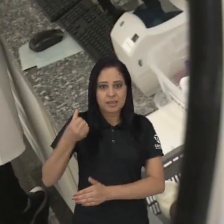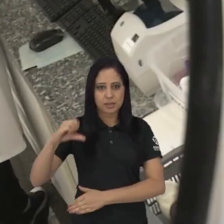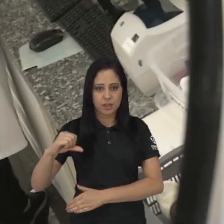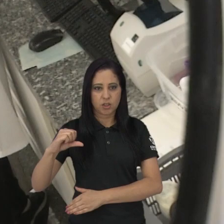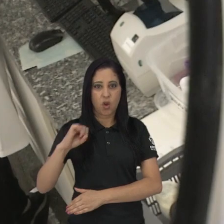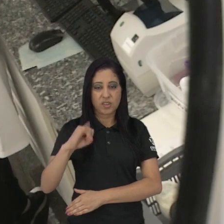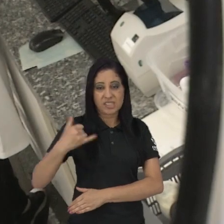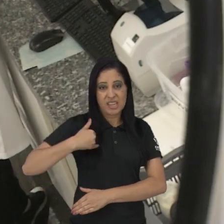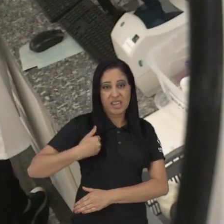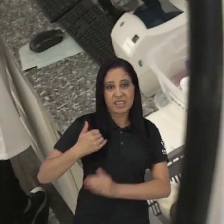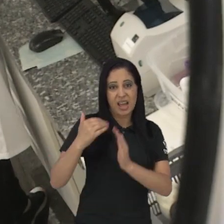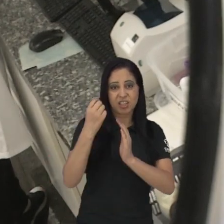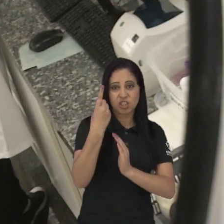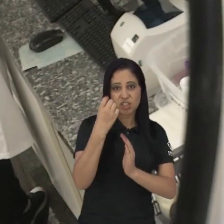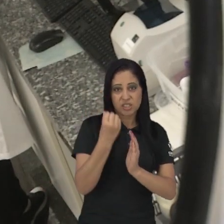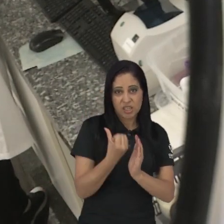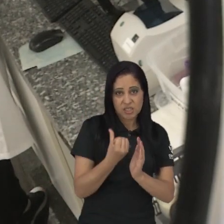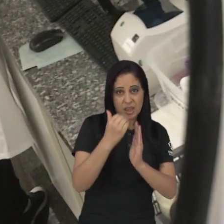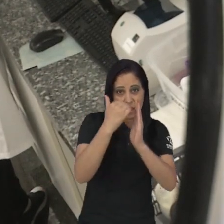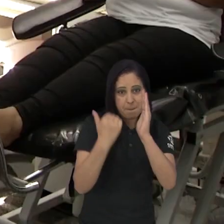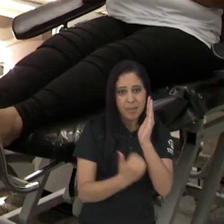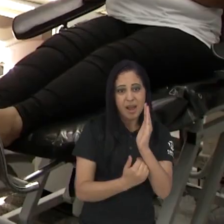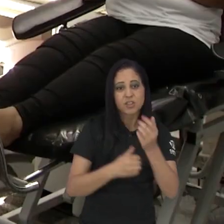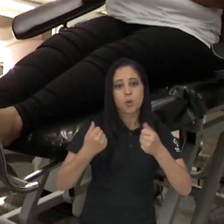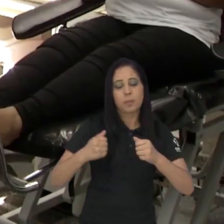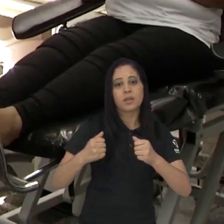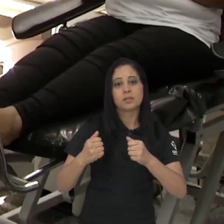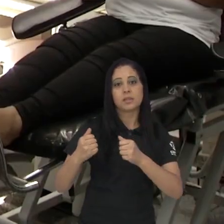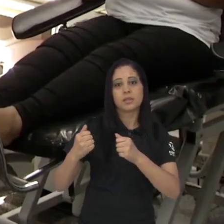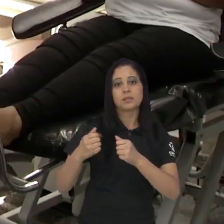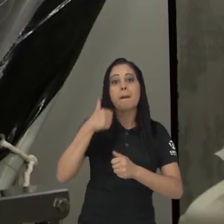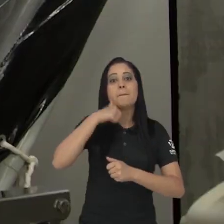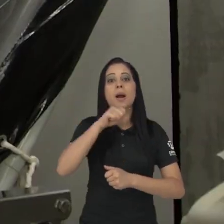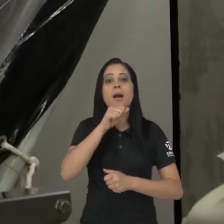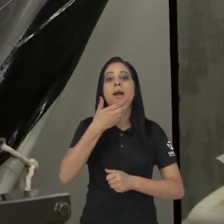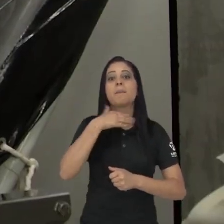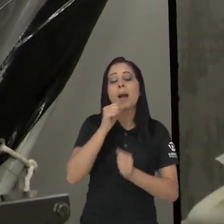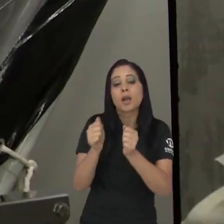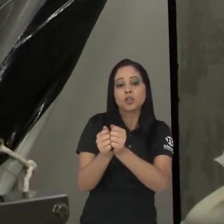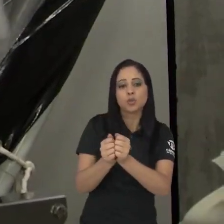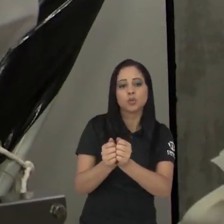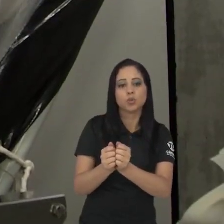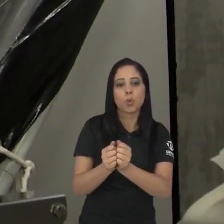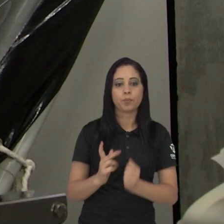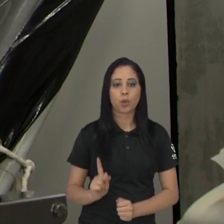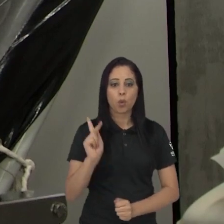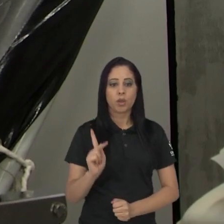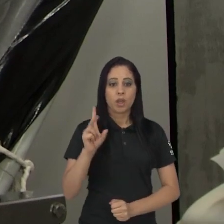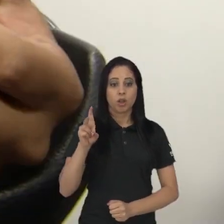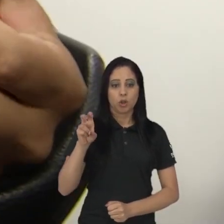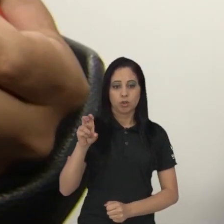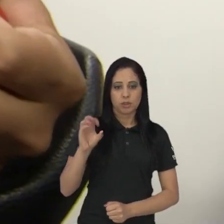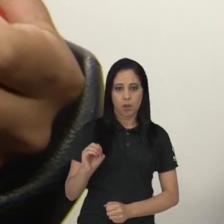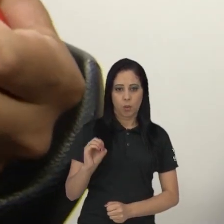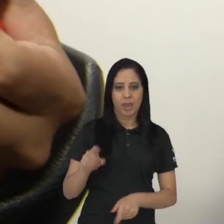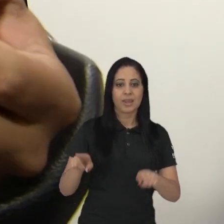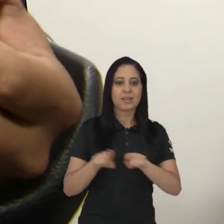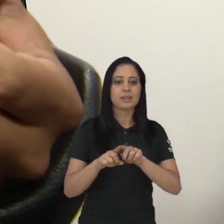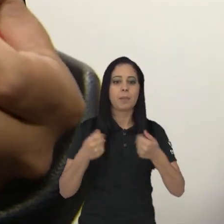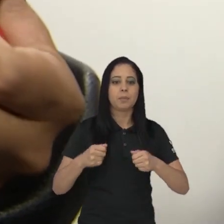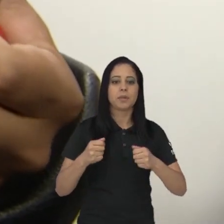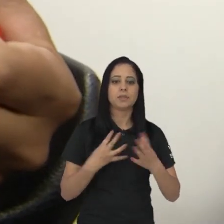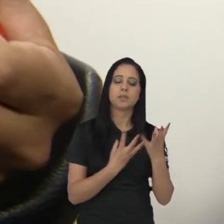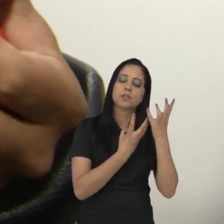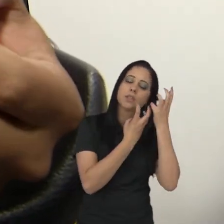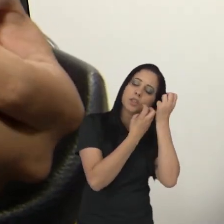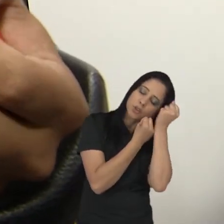idade devem estar acompanhados de um responsável, estar saudável, pesar no mínimo 50 quilos, ter descansado no